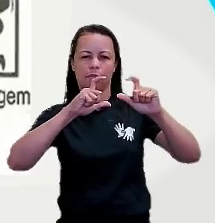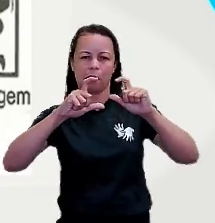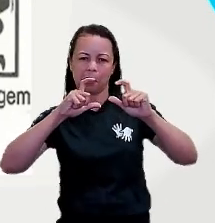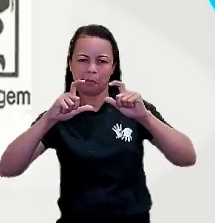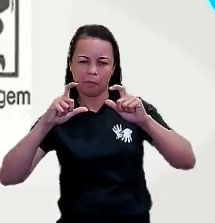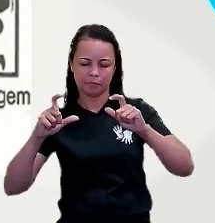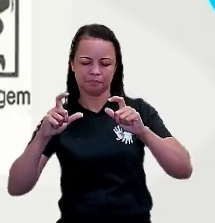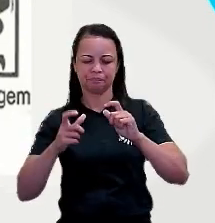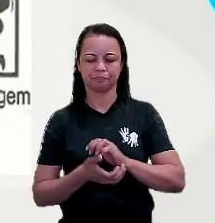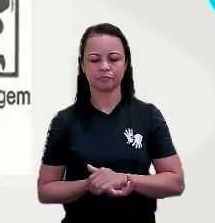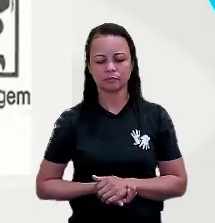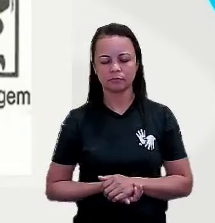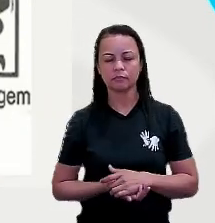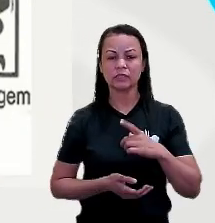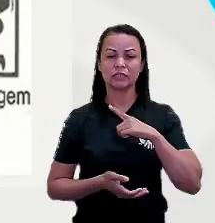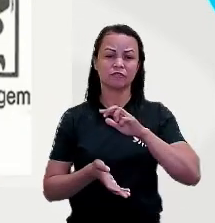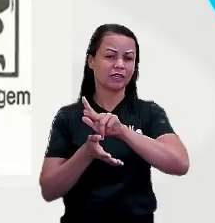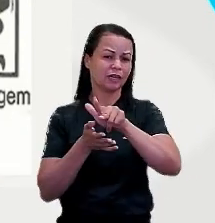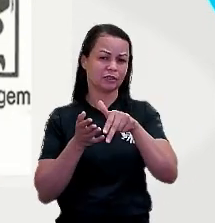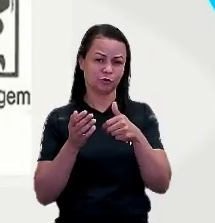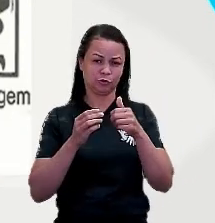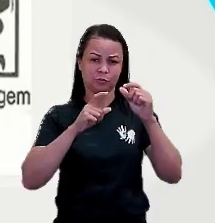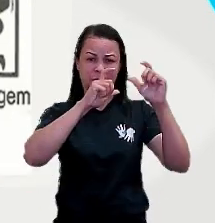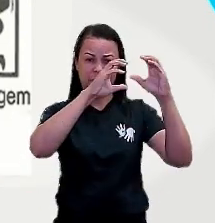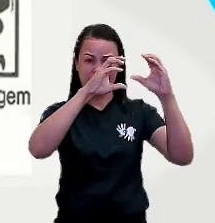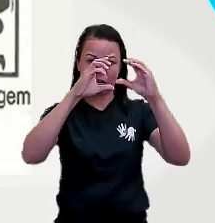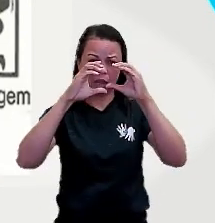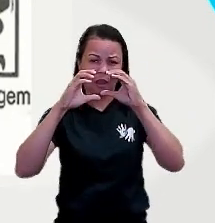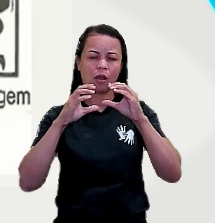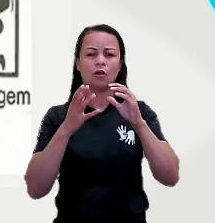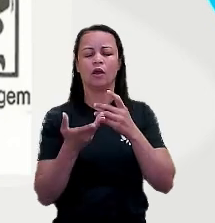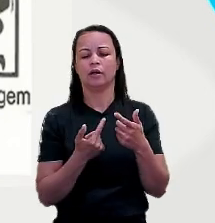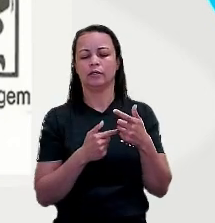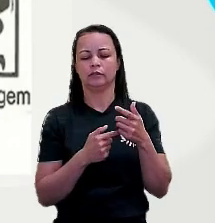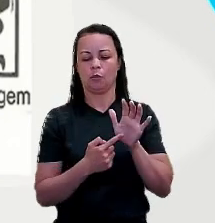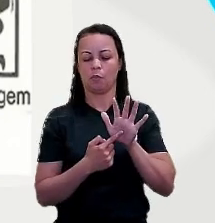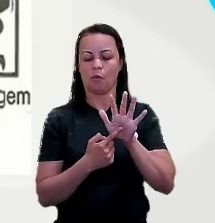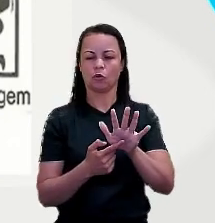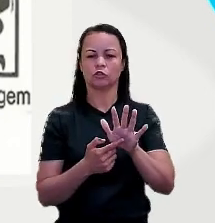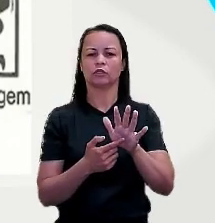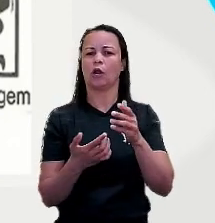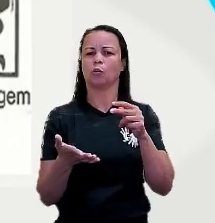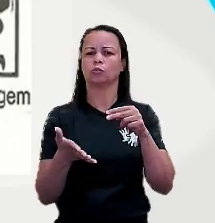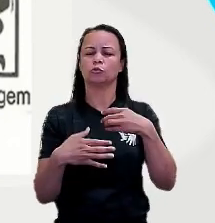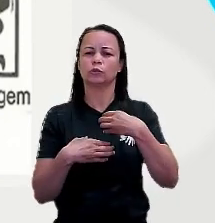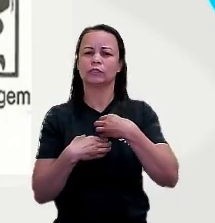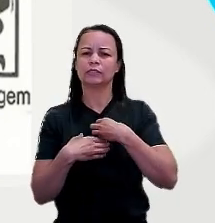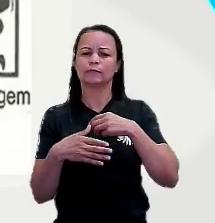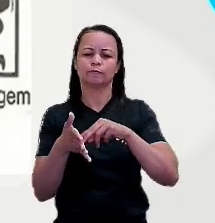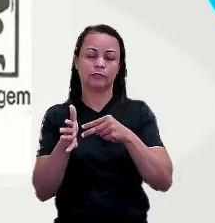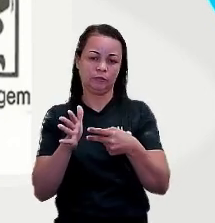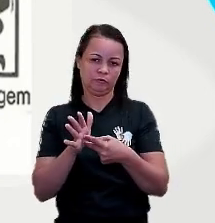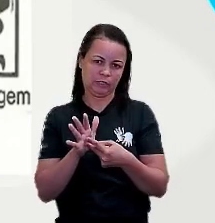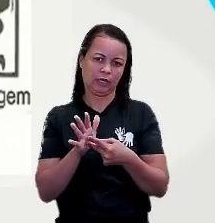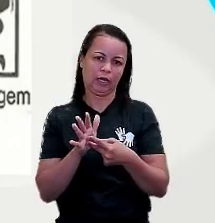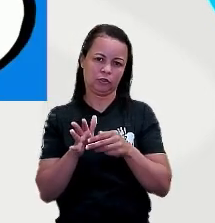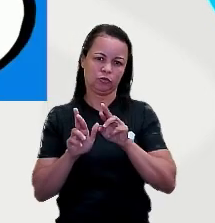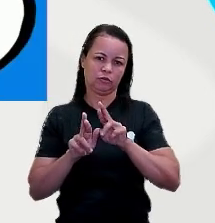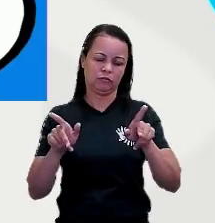tirinhas. Temos aí vários balões e cada balão tem uma indicação, tem um sentido, um significado.